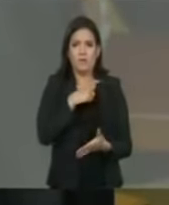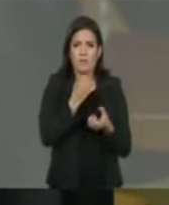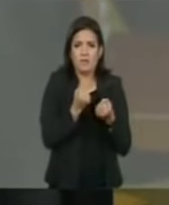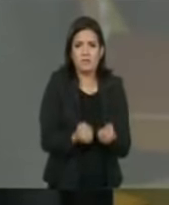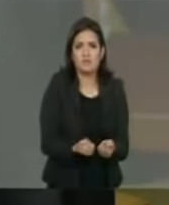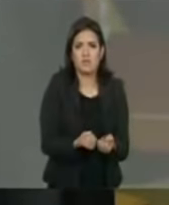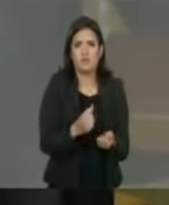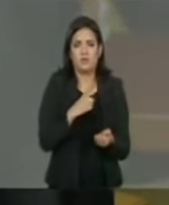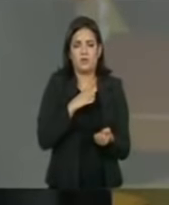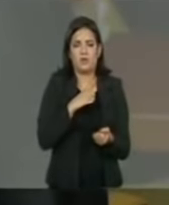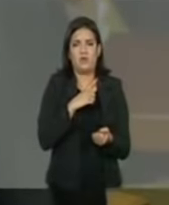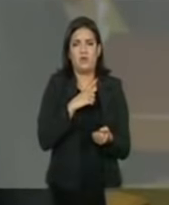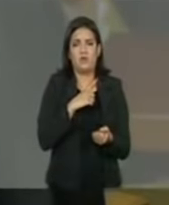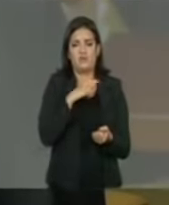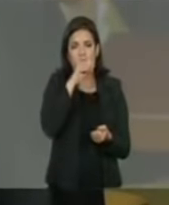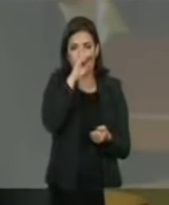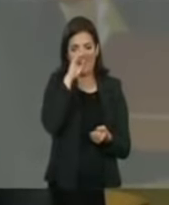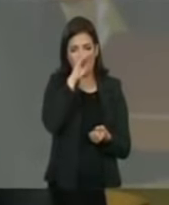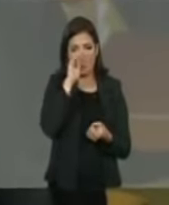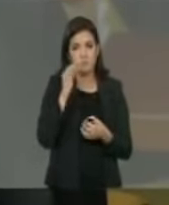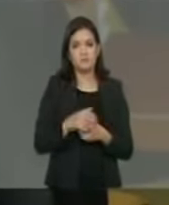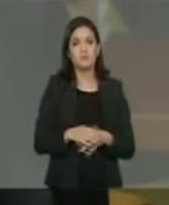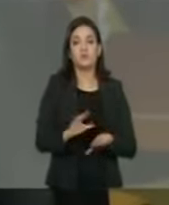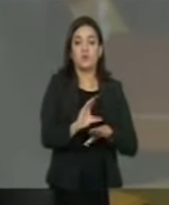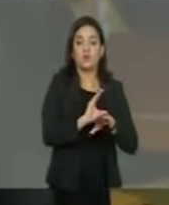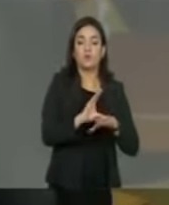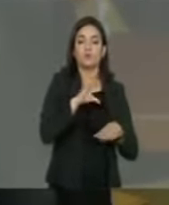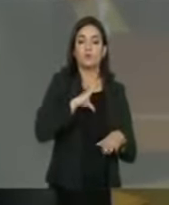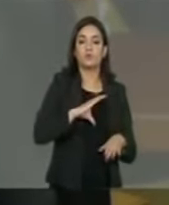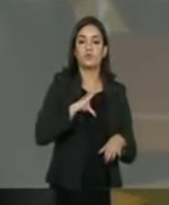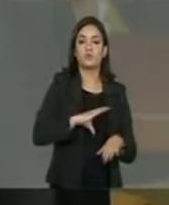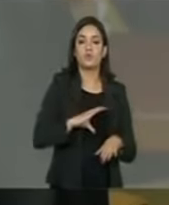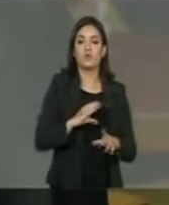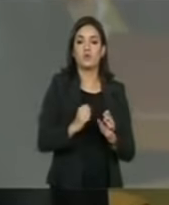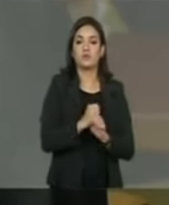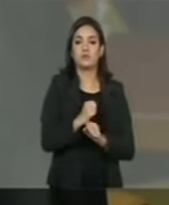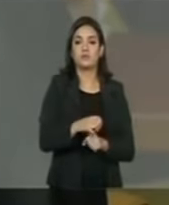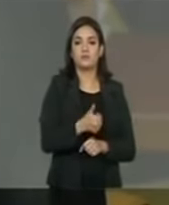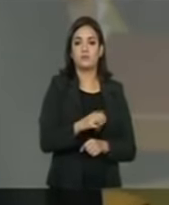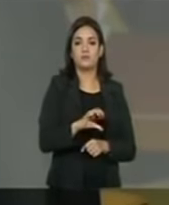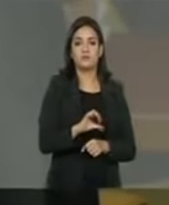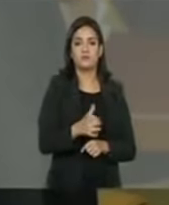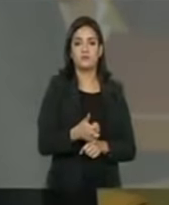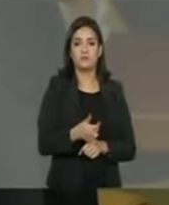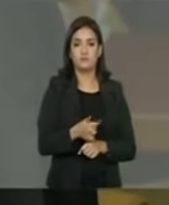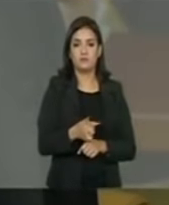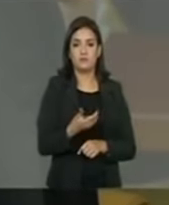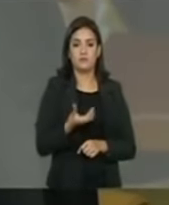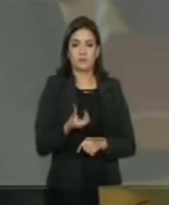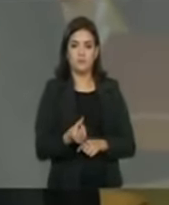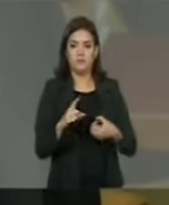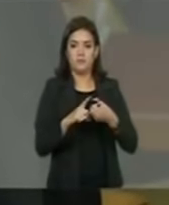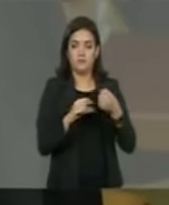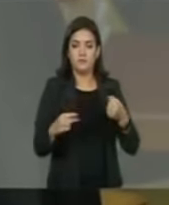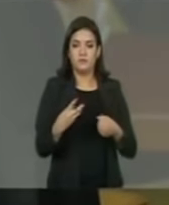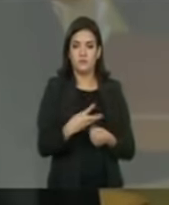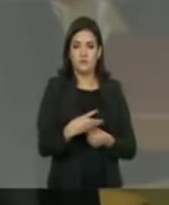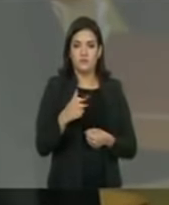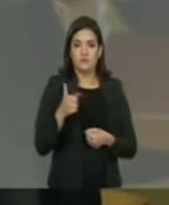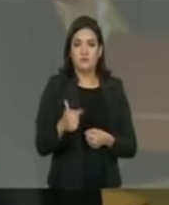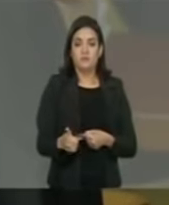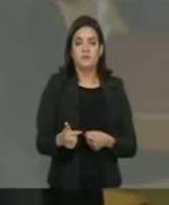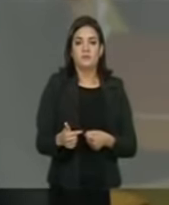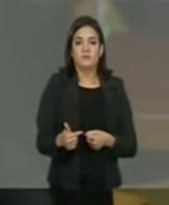regime salazarista o que diz a canção portuguesa de 76 em seu artigo 32 ao